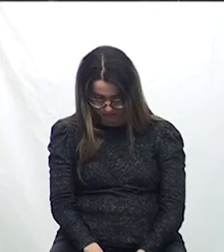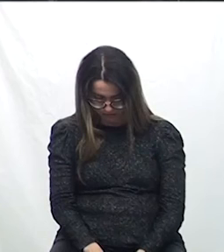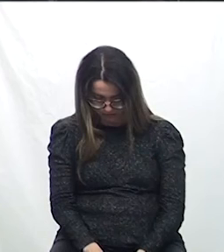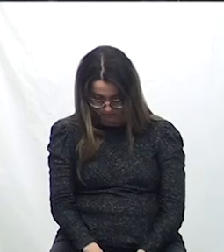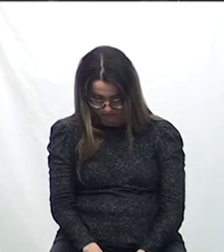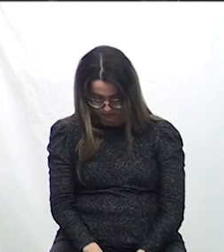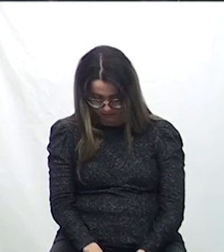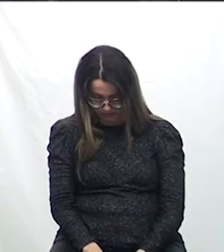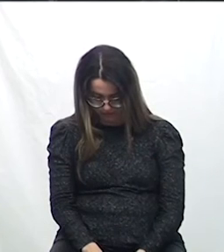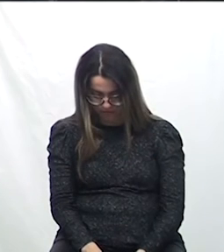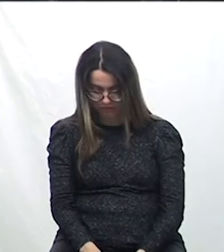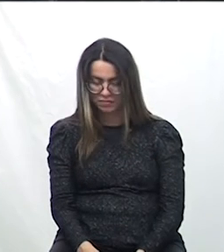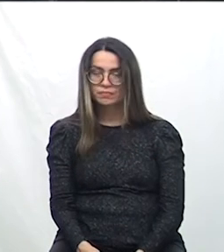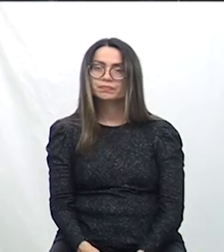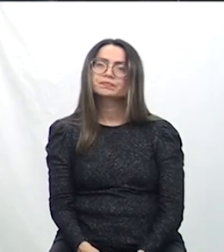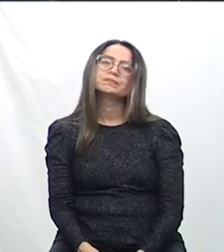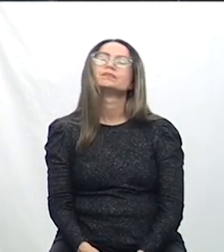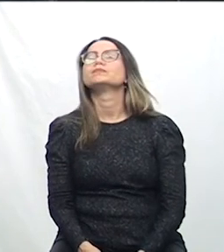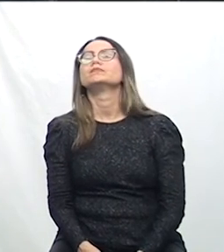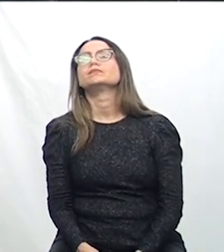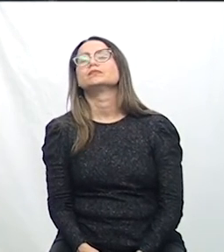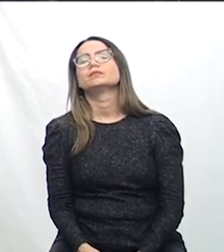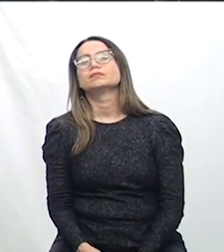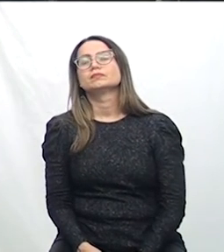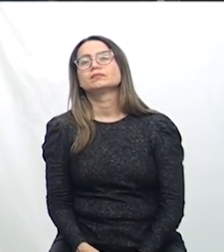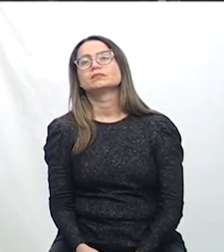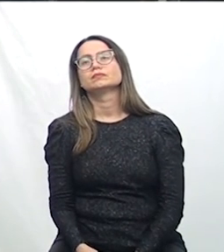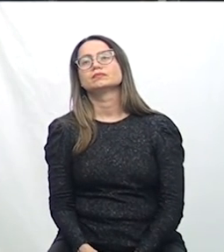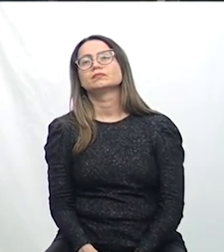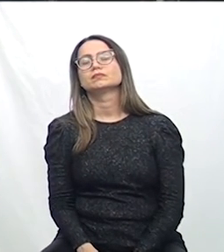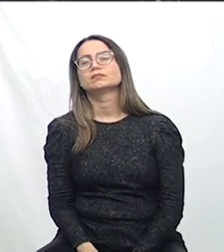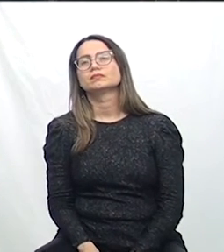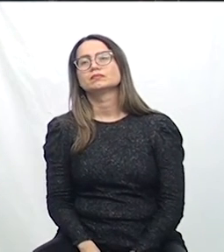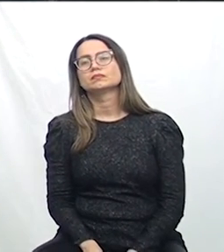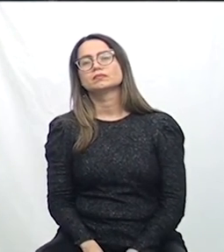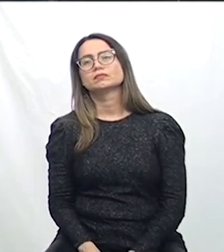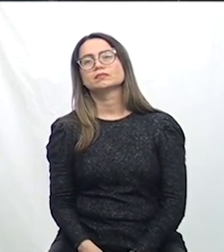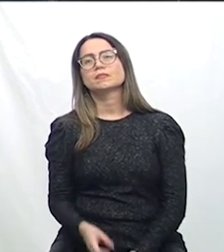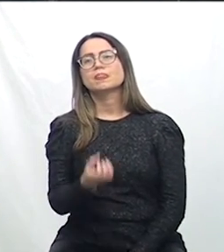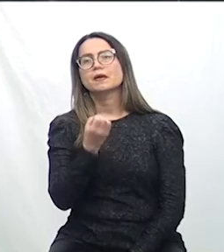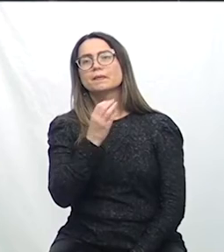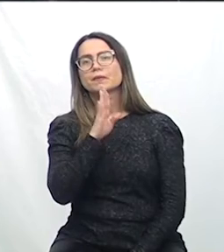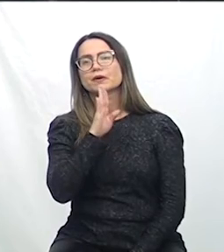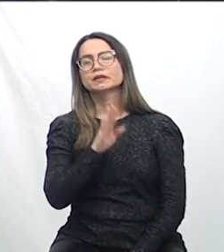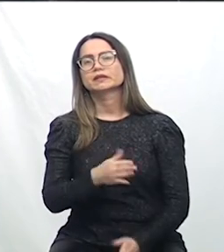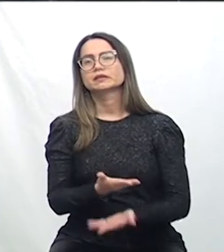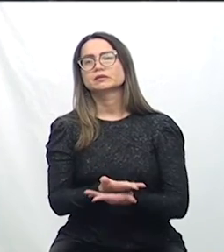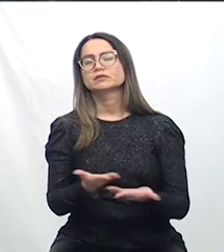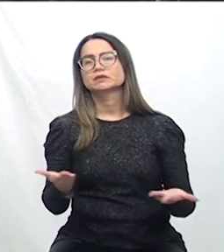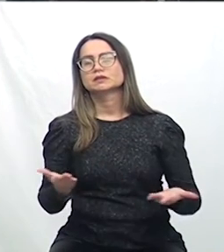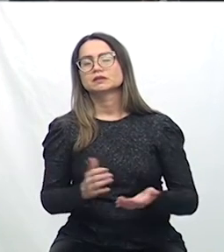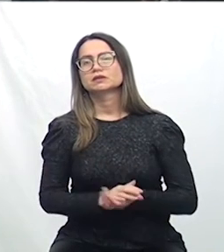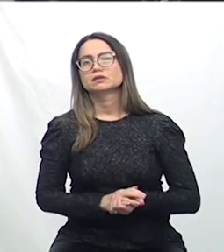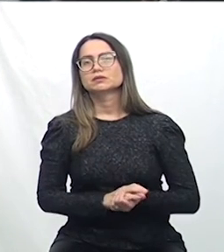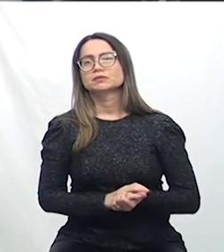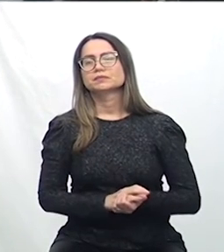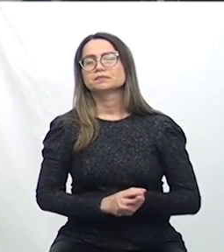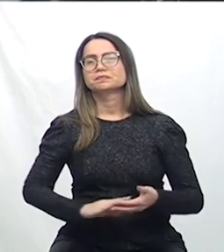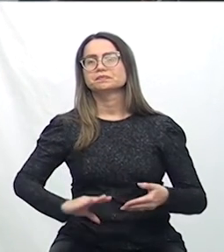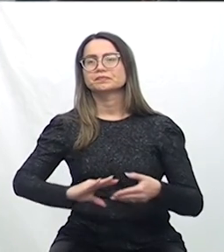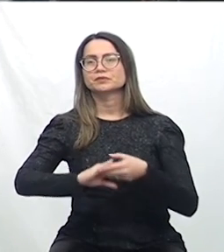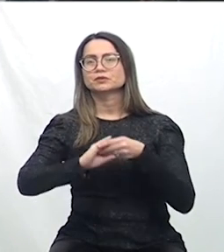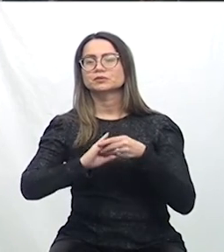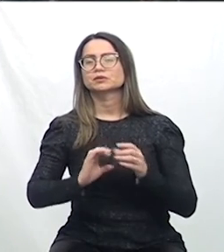Boa tarde, presidente, todos os membros da mesa, também os que se encontram aqui no plenário. Um cumprimento